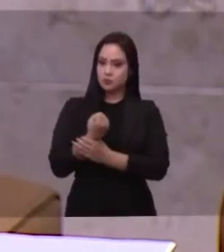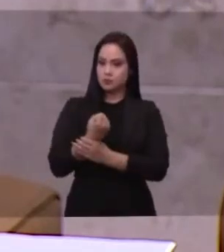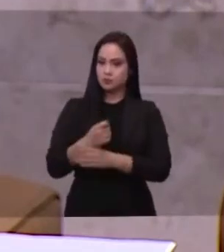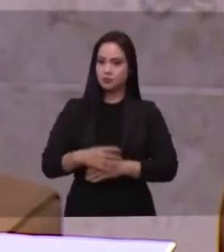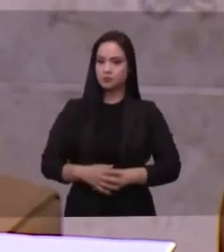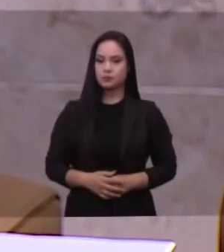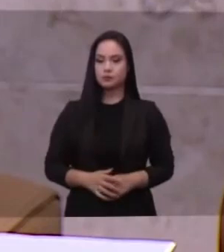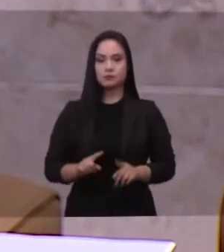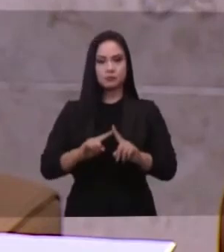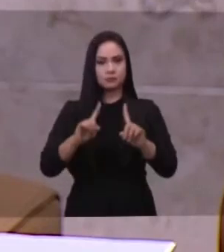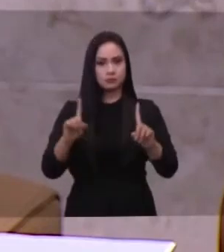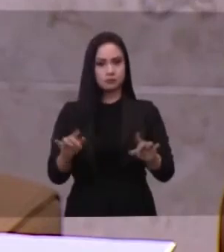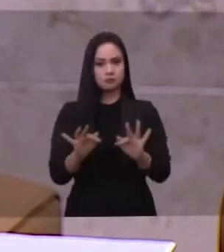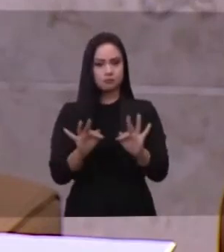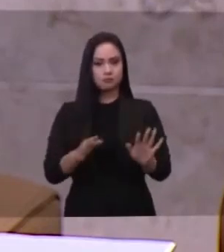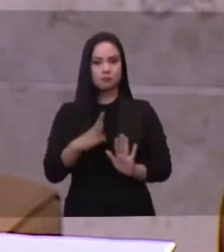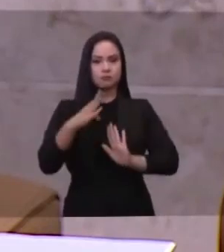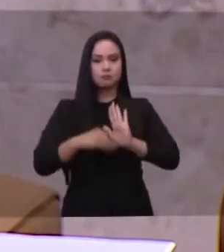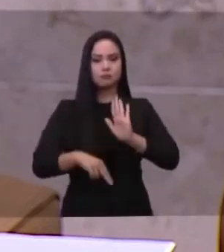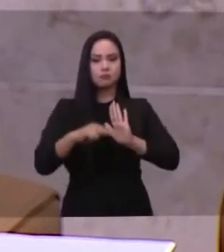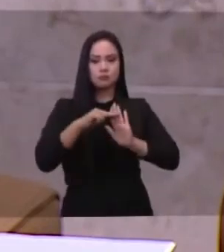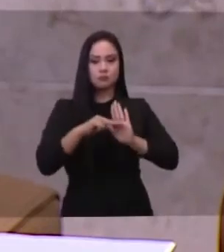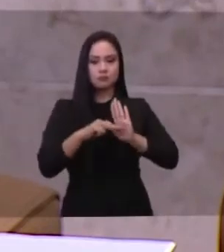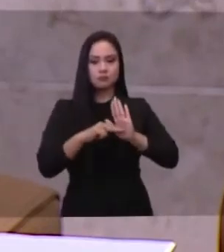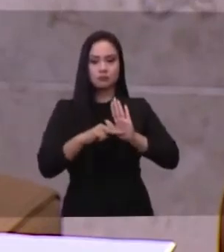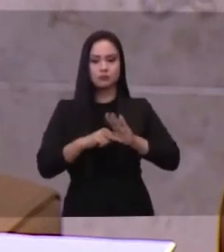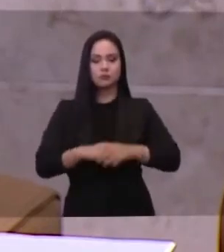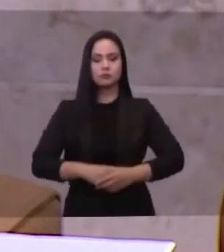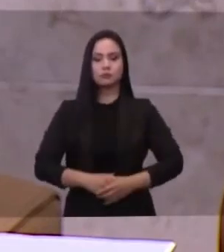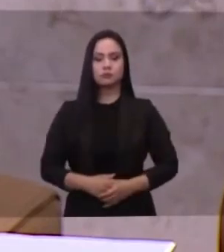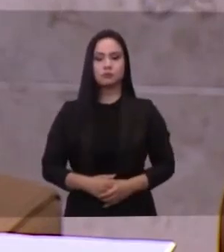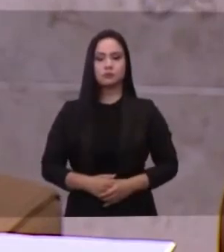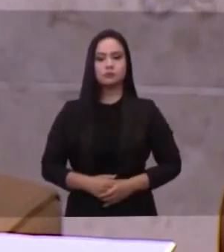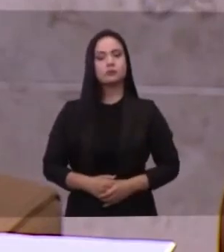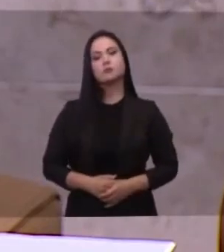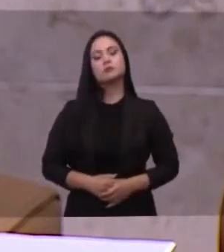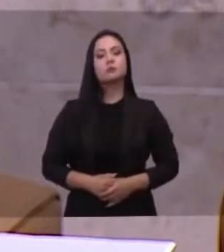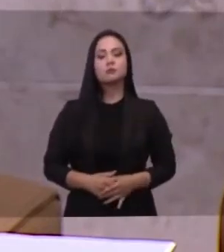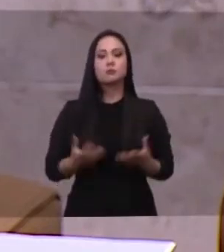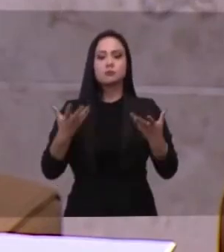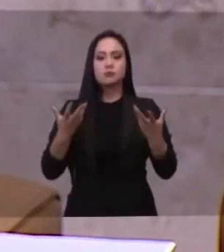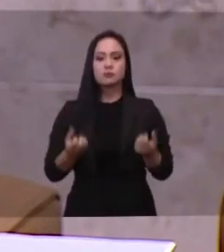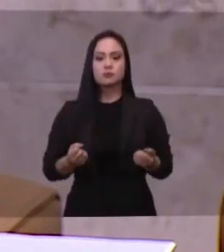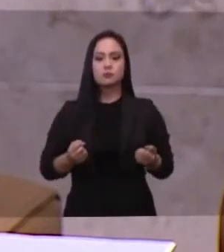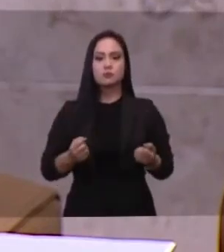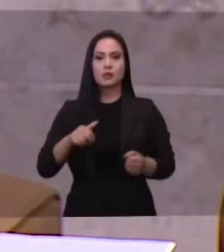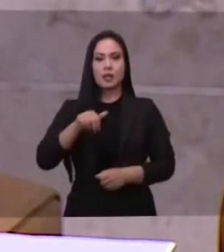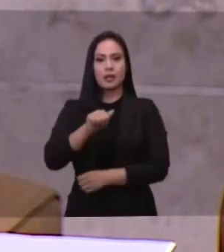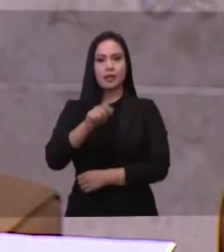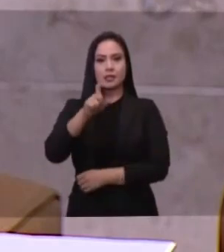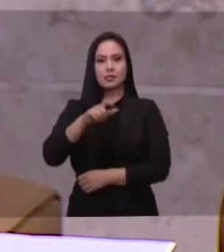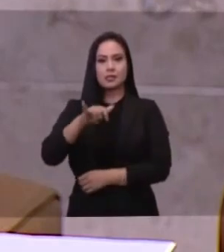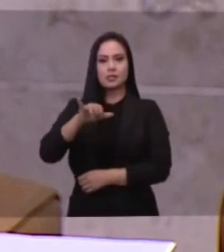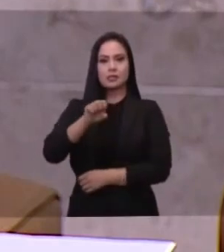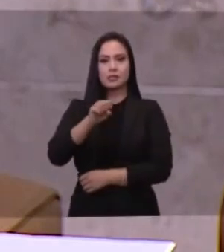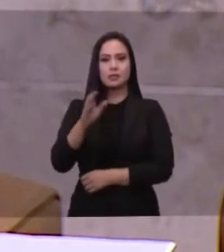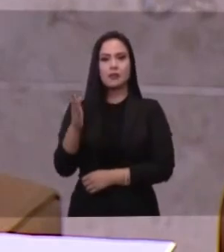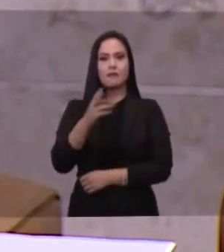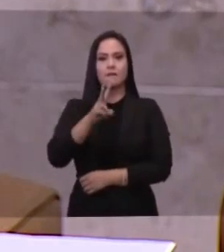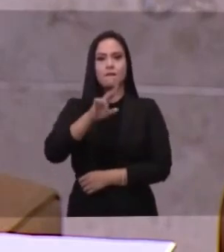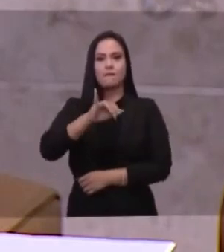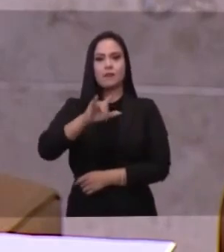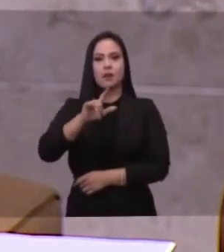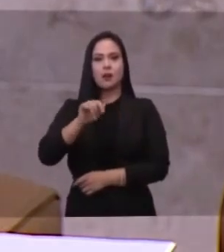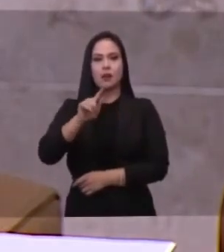fiduciária, mas mero modelo normativo congente, com a adoção ex legis de fórmula que